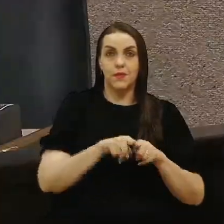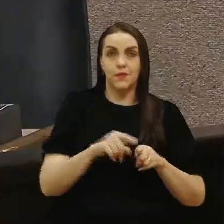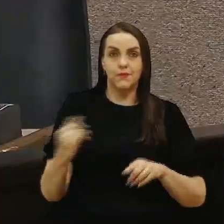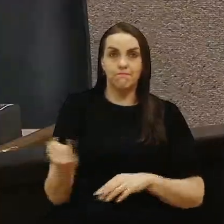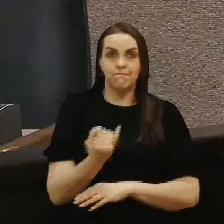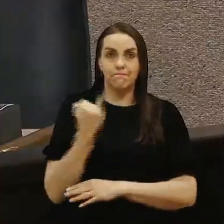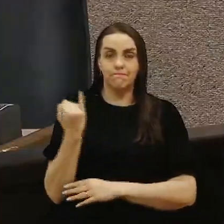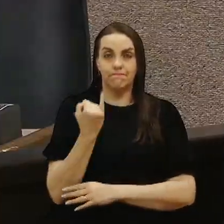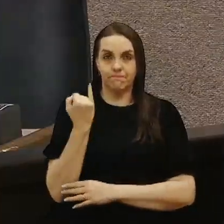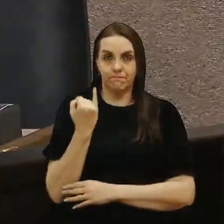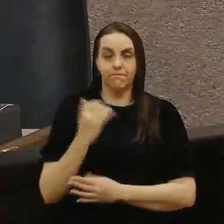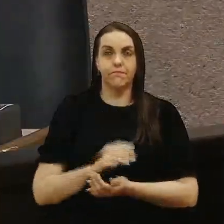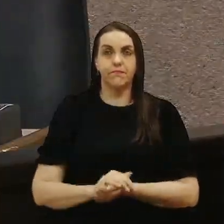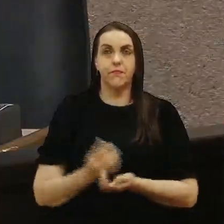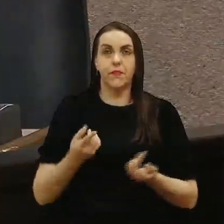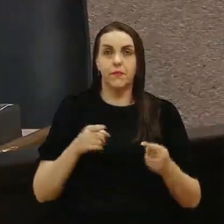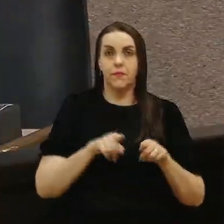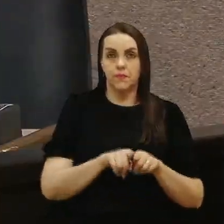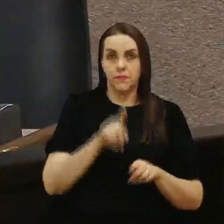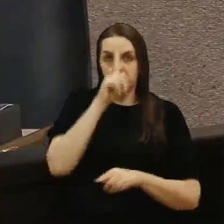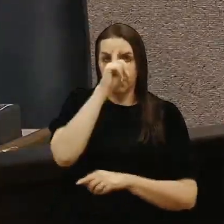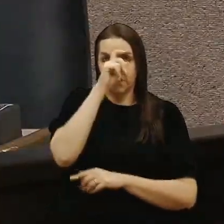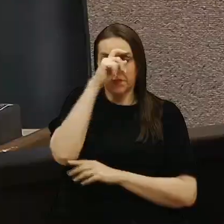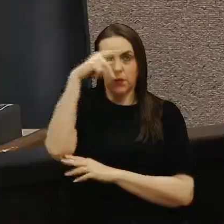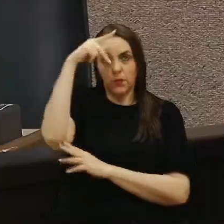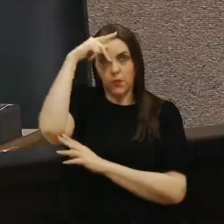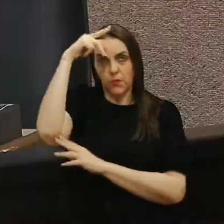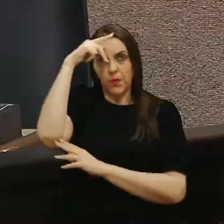importantes. Uma parceria com o Hospital Pompeia, né?